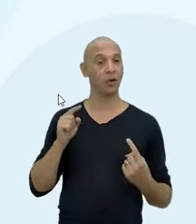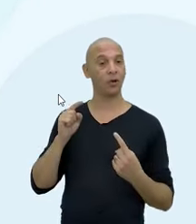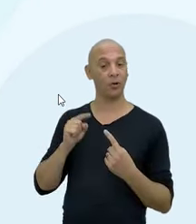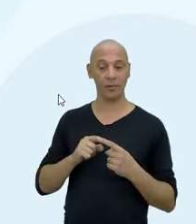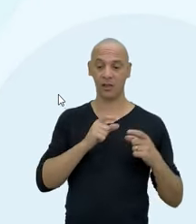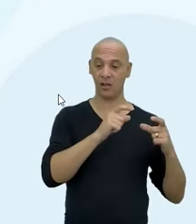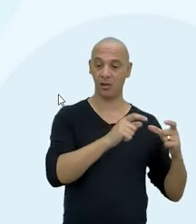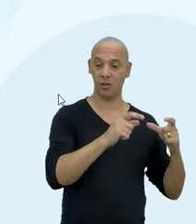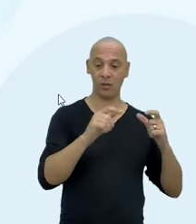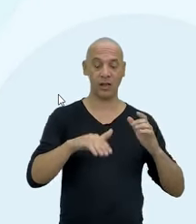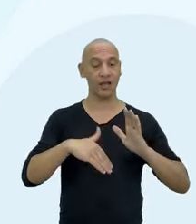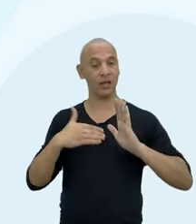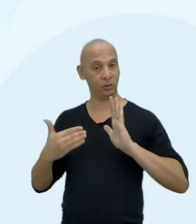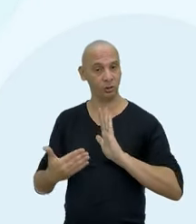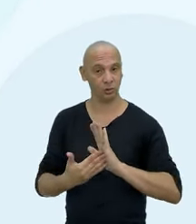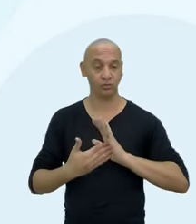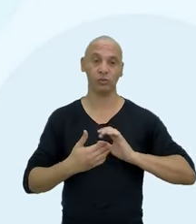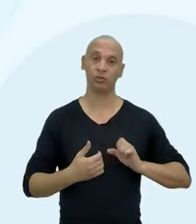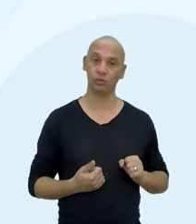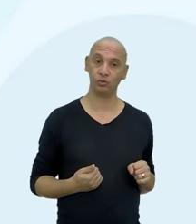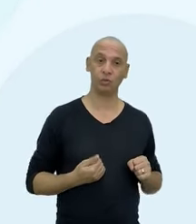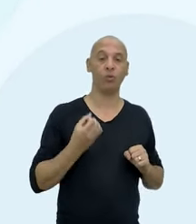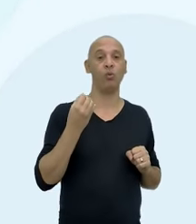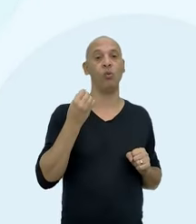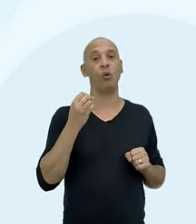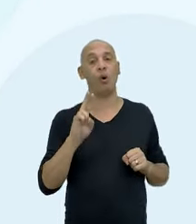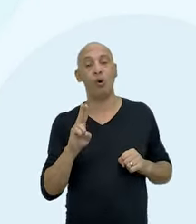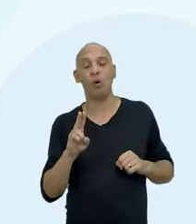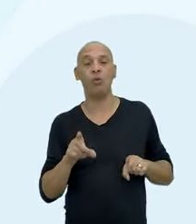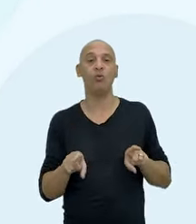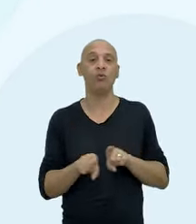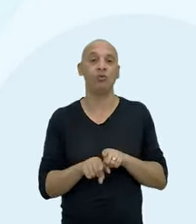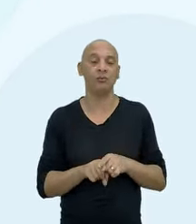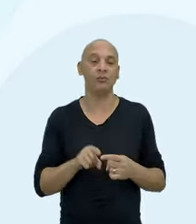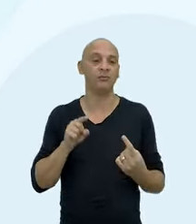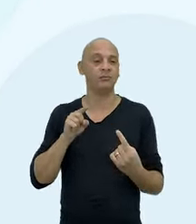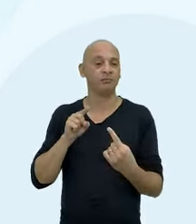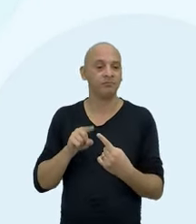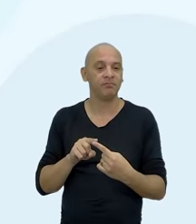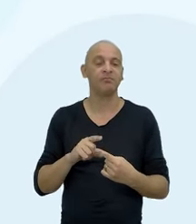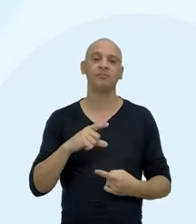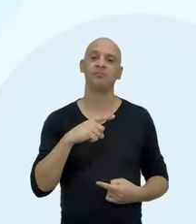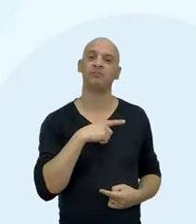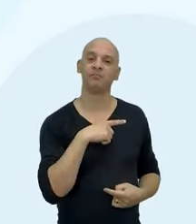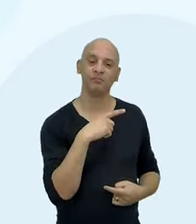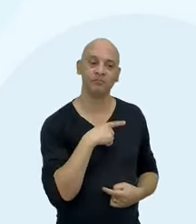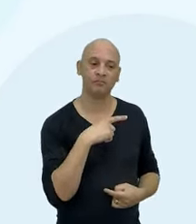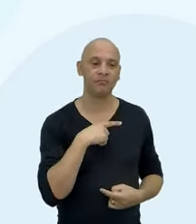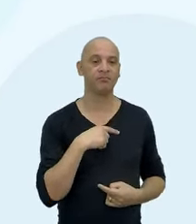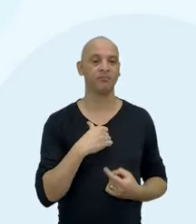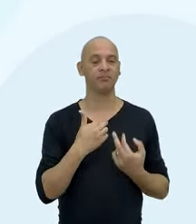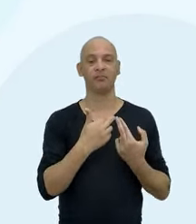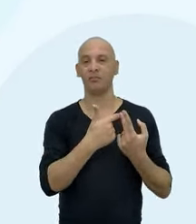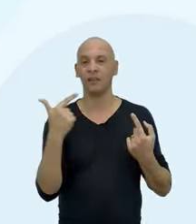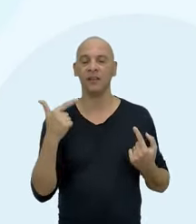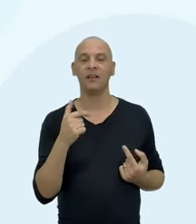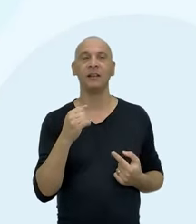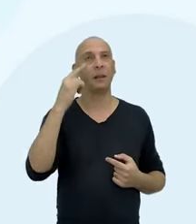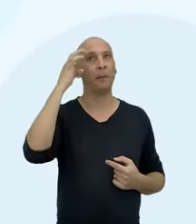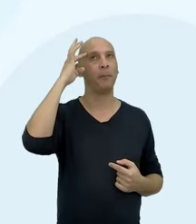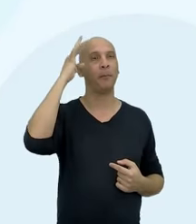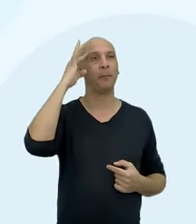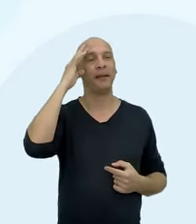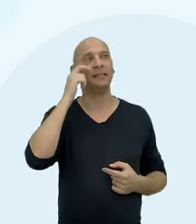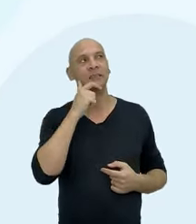está em todos os objetos ou veículos aviões que se deslocam em fluídos se a gente